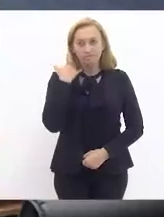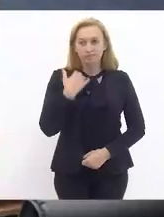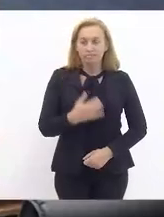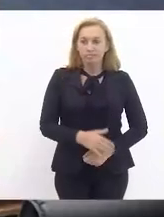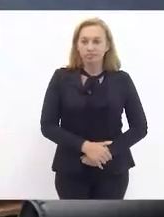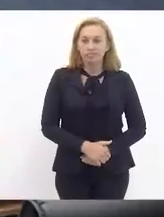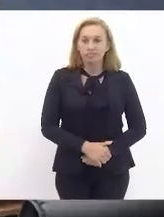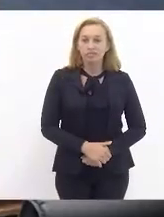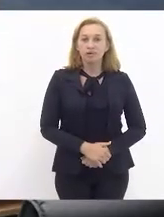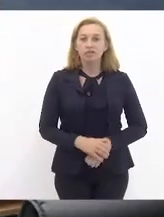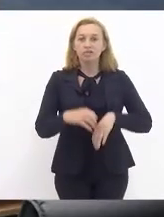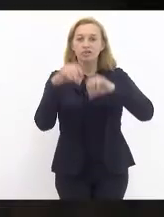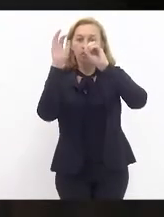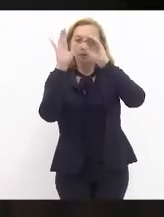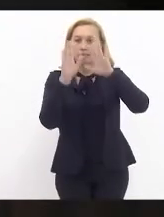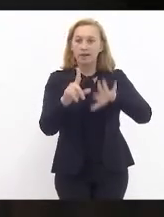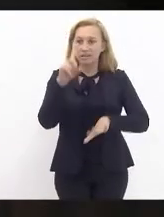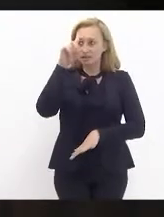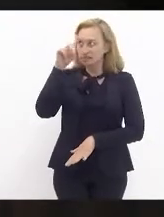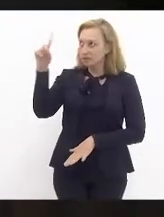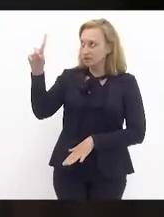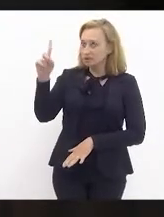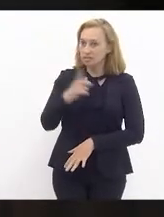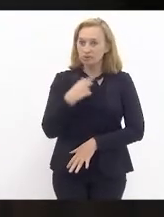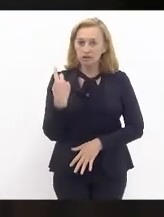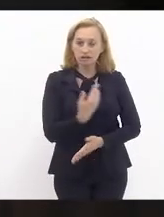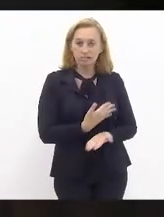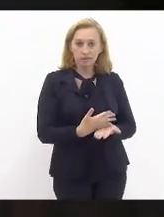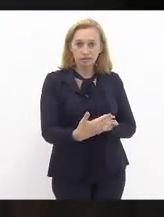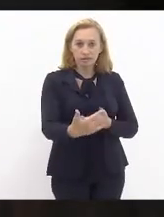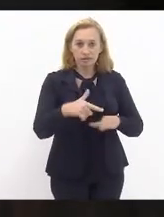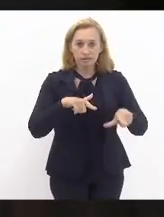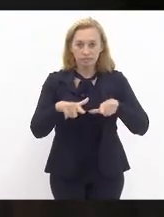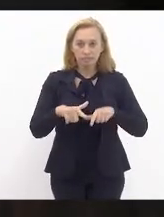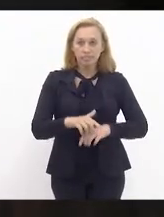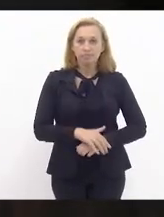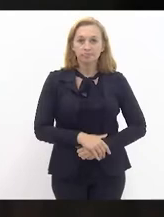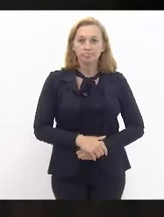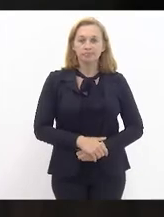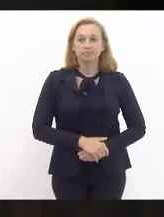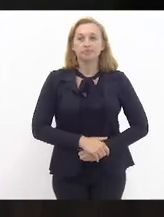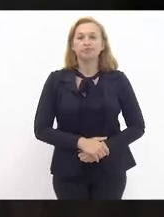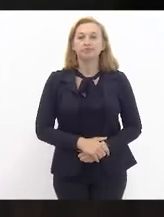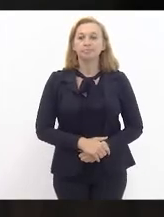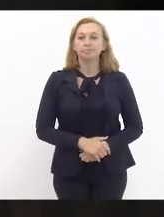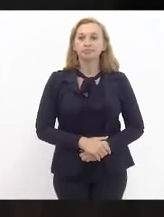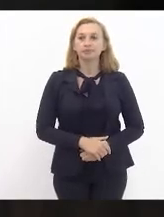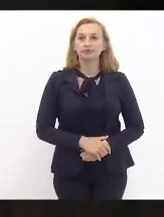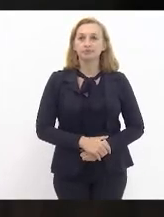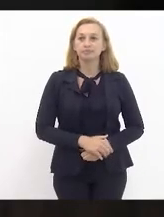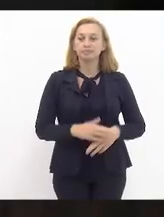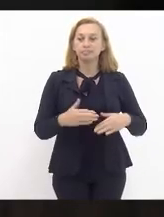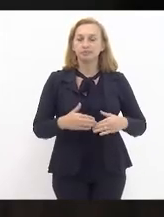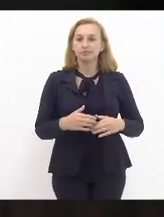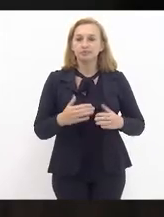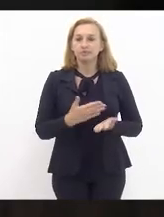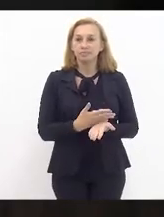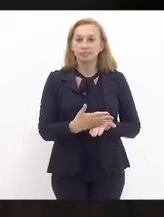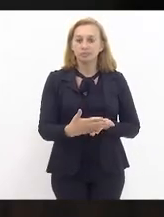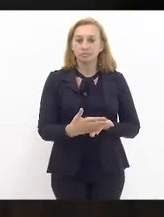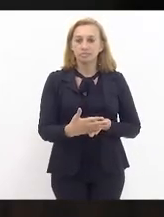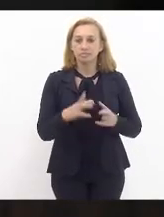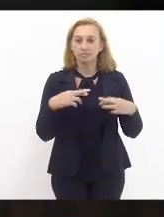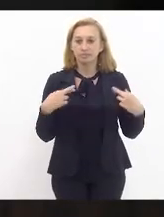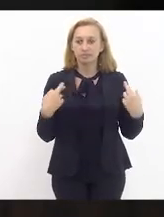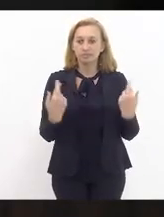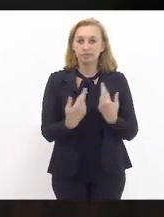Havendo número legal e sobre a proteção de Deus, iniciamos nossos trabalhos. Está aberta a sessão. A